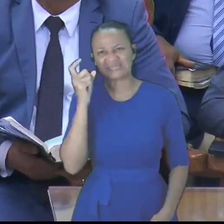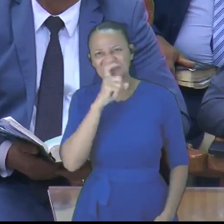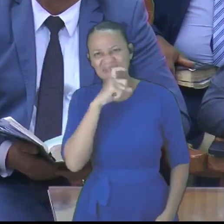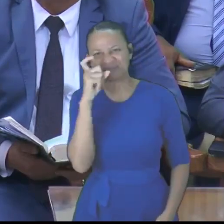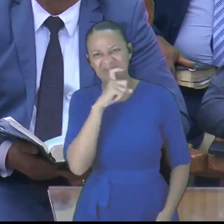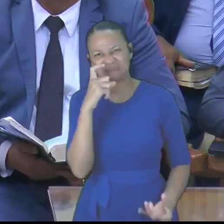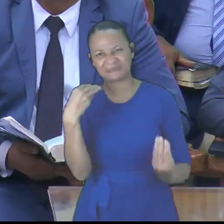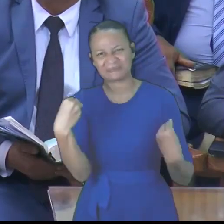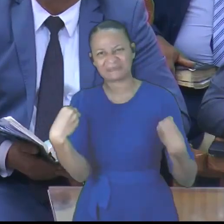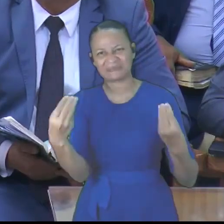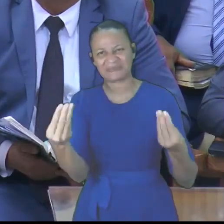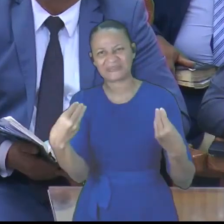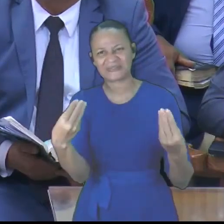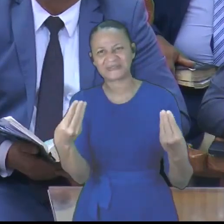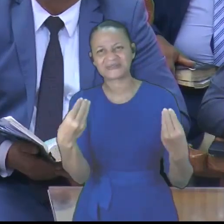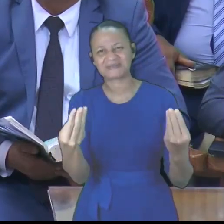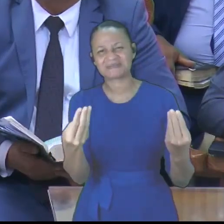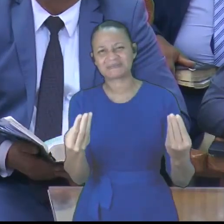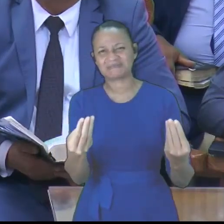mentindo.